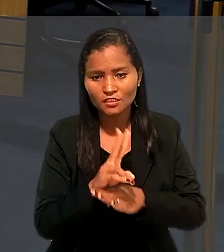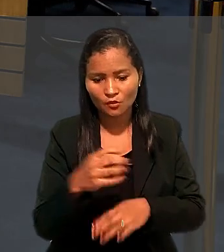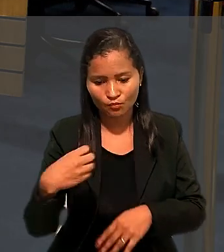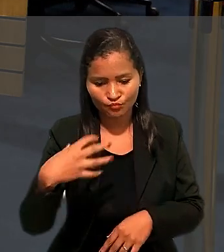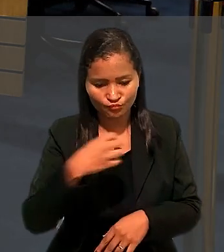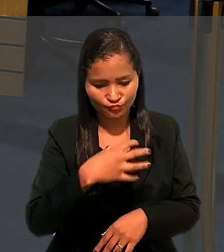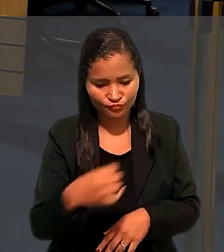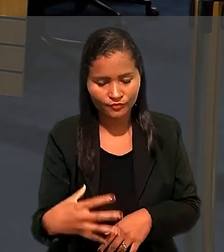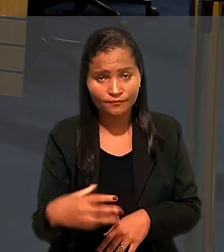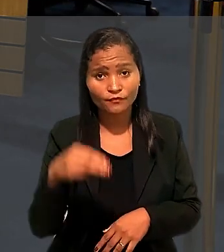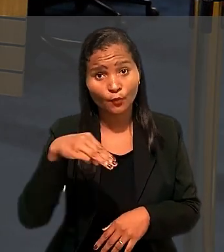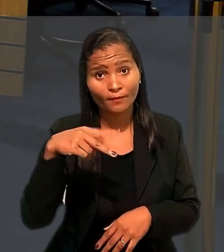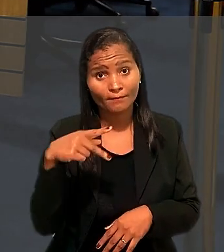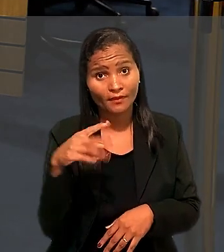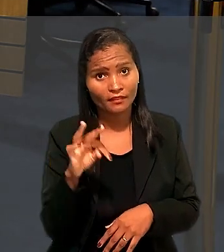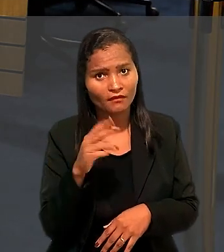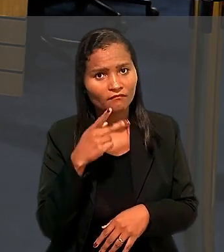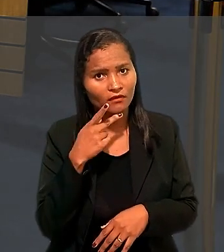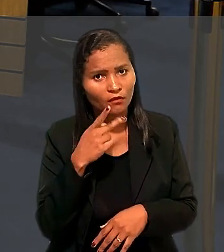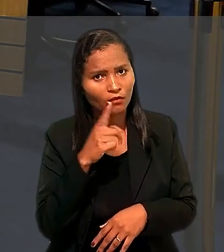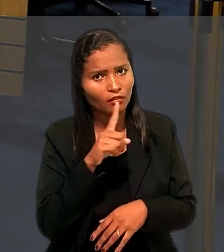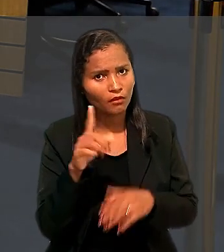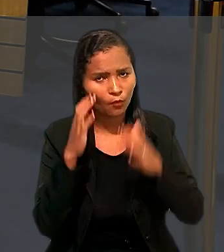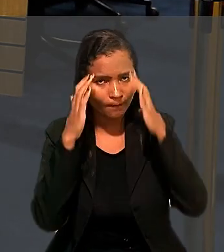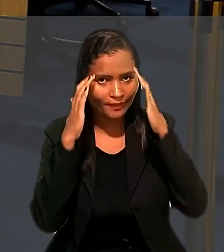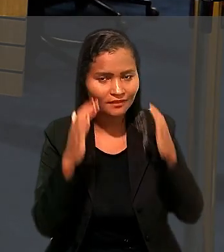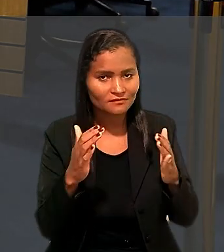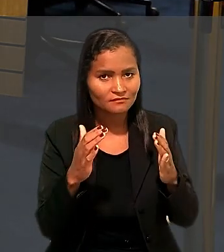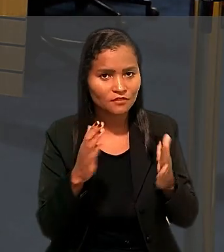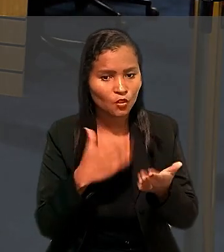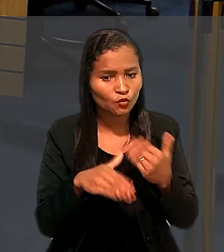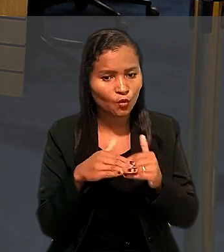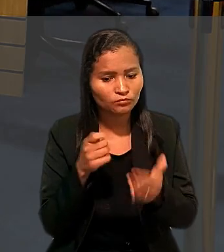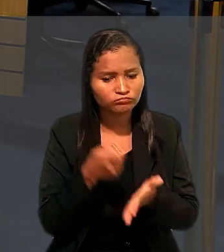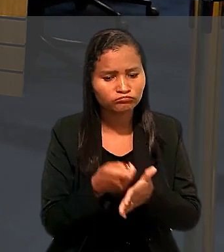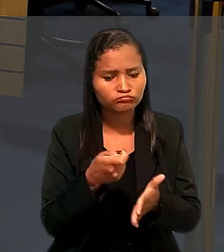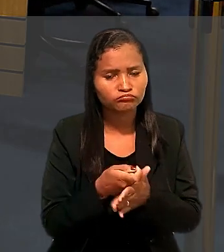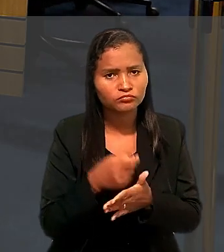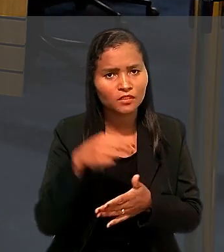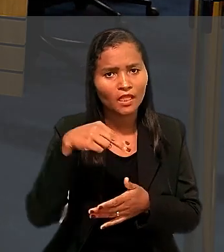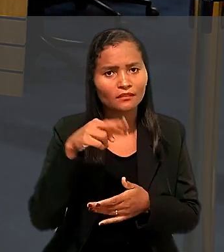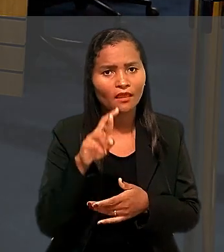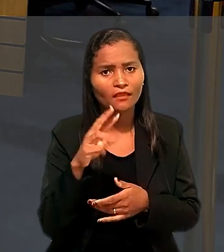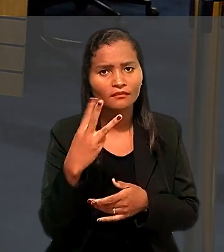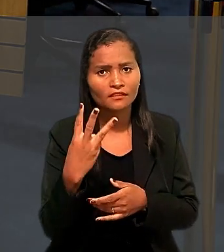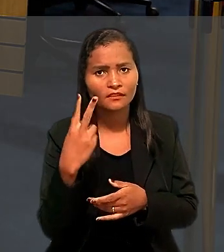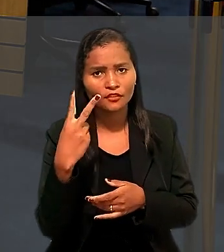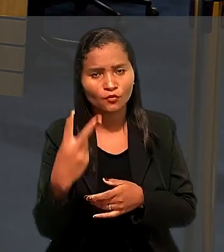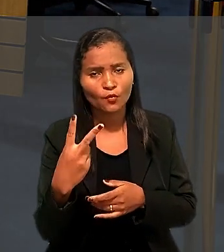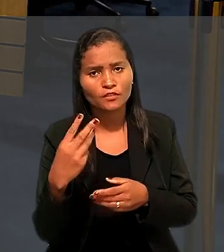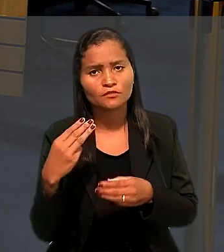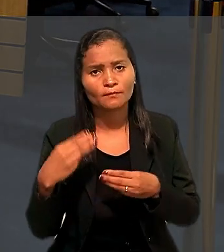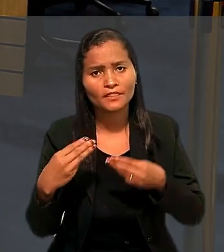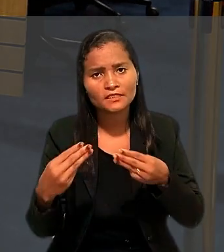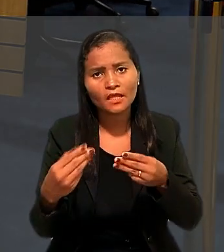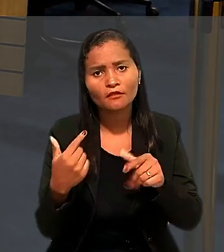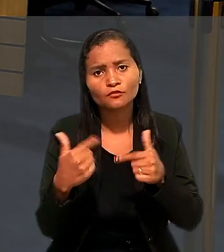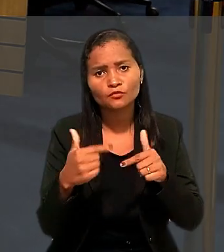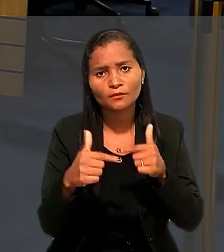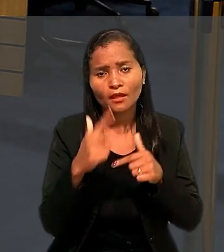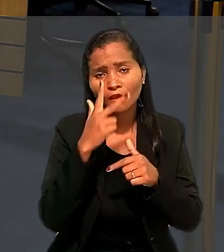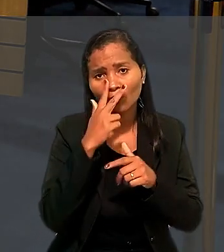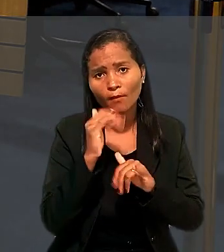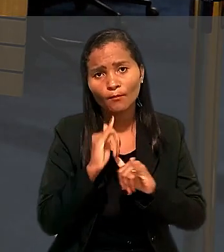O MPT concluiu que não estavam sendo cumpridas todas as exigências da norma regulamentadora 32 do Ministério do